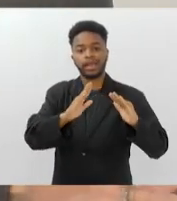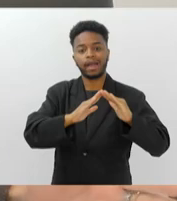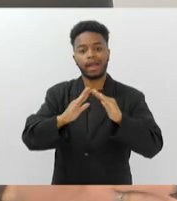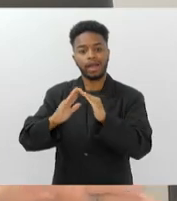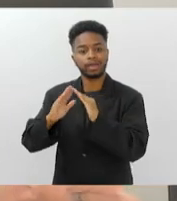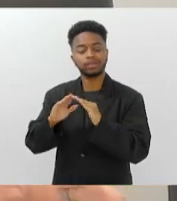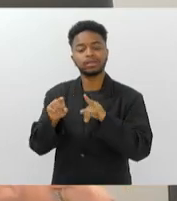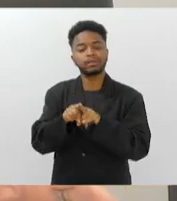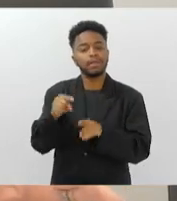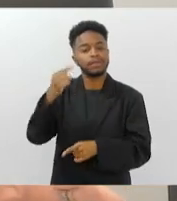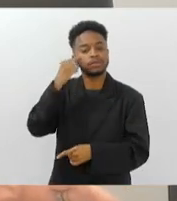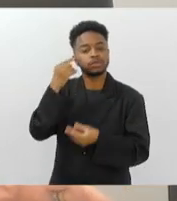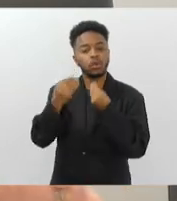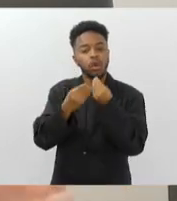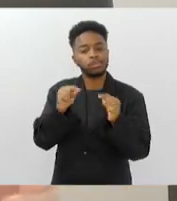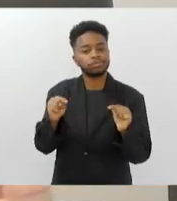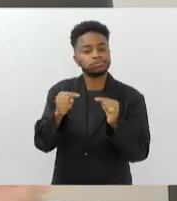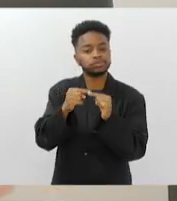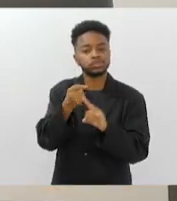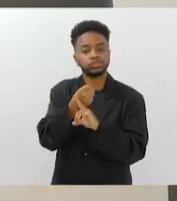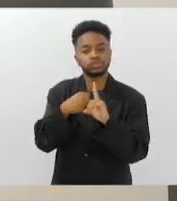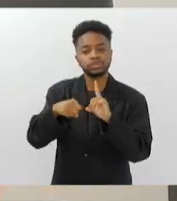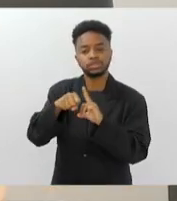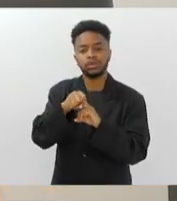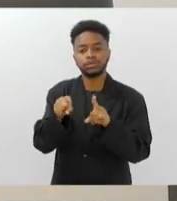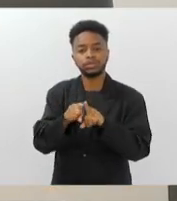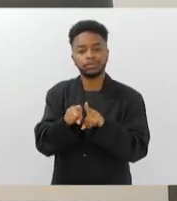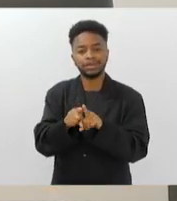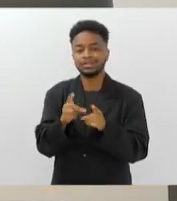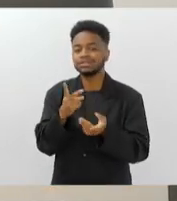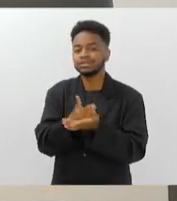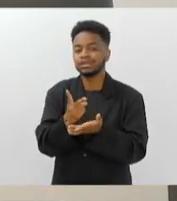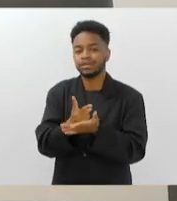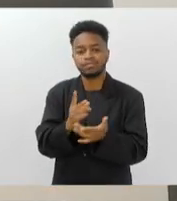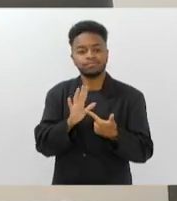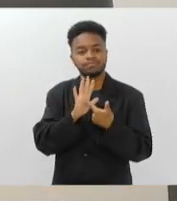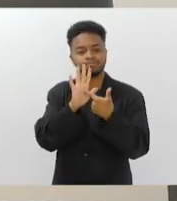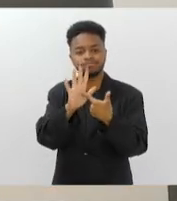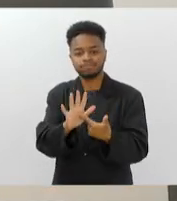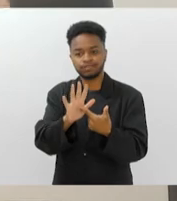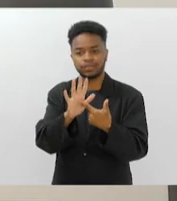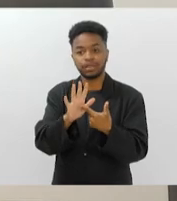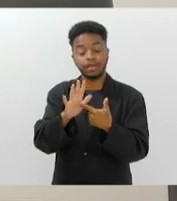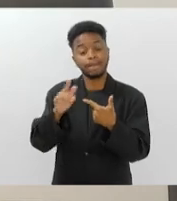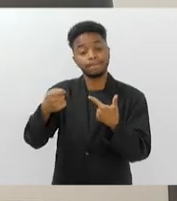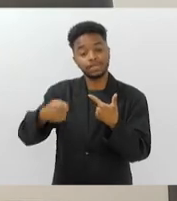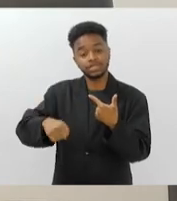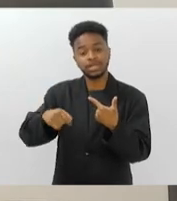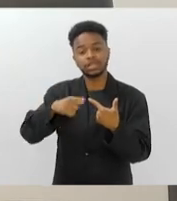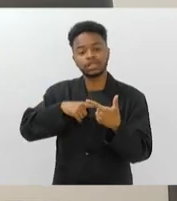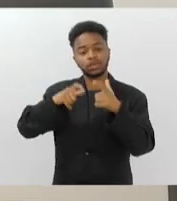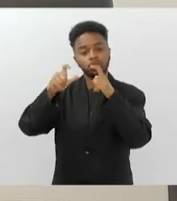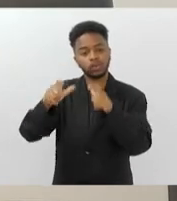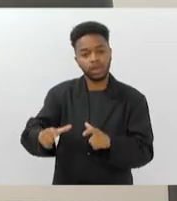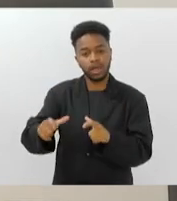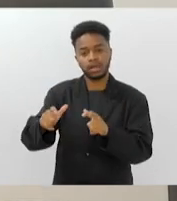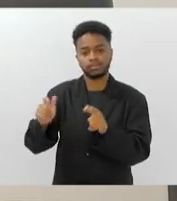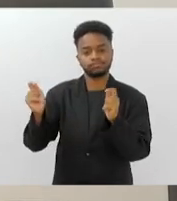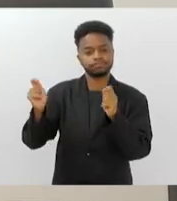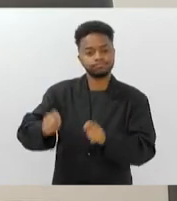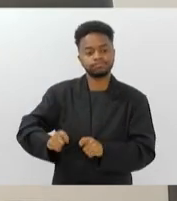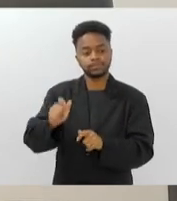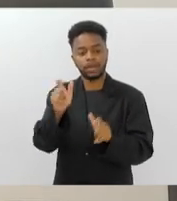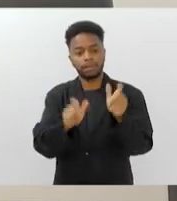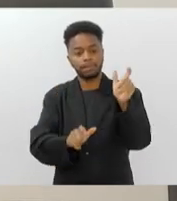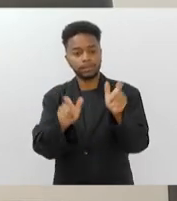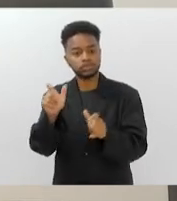habitação de interesse social é sempre o nosso destaque aqui para que se tenha um olhar para as pessoas eh